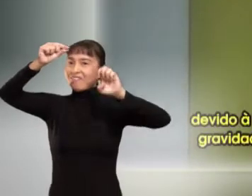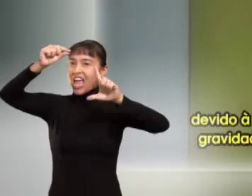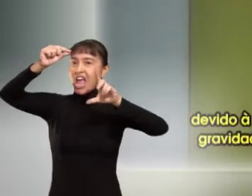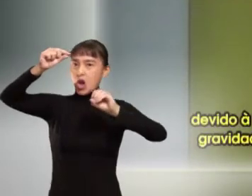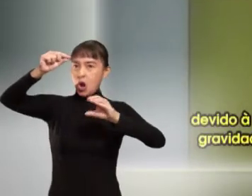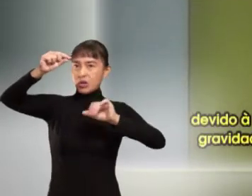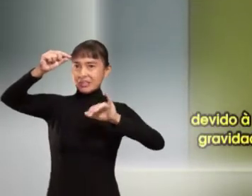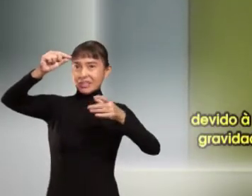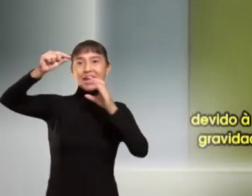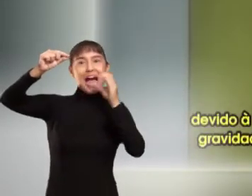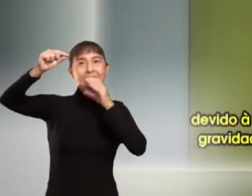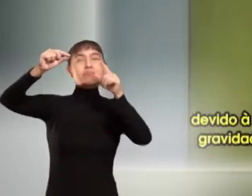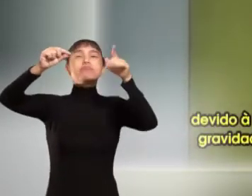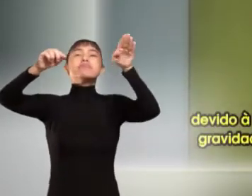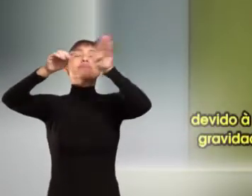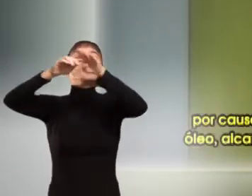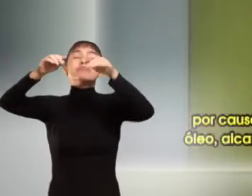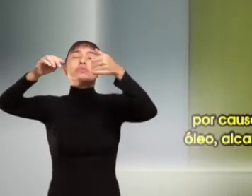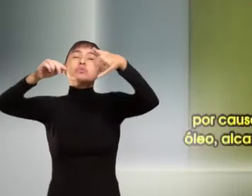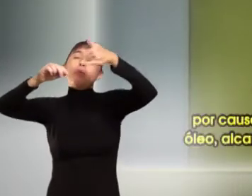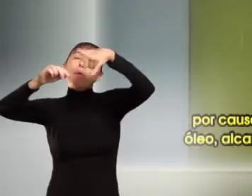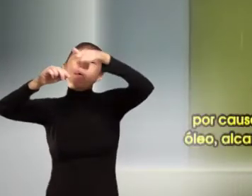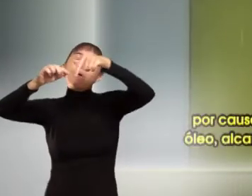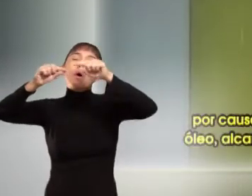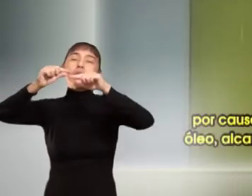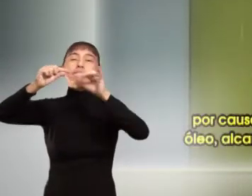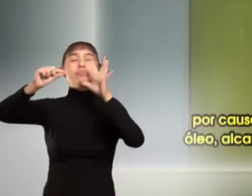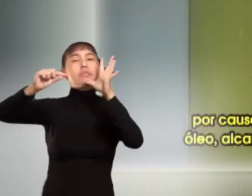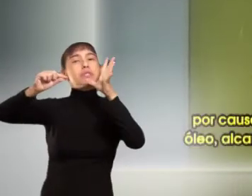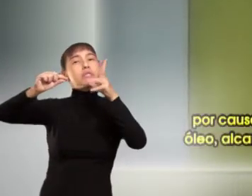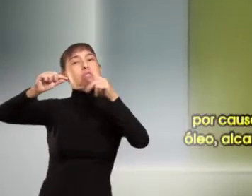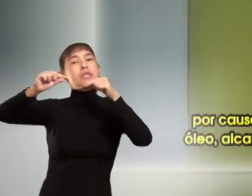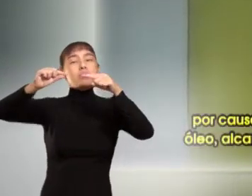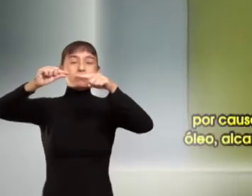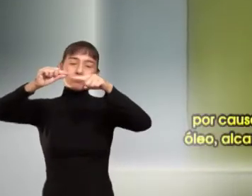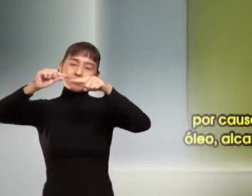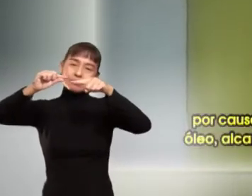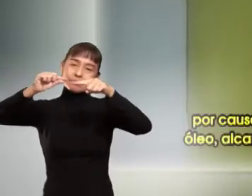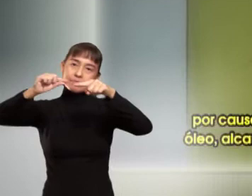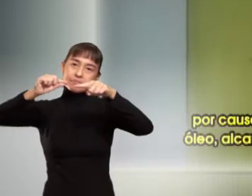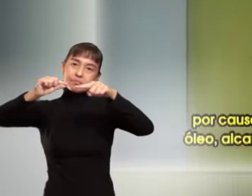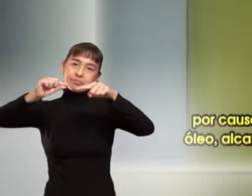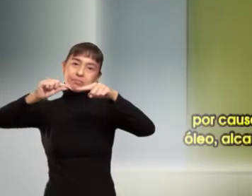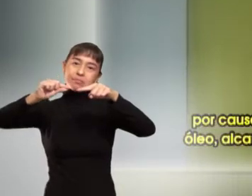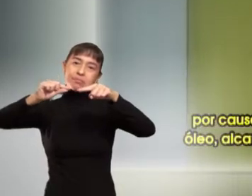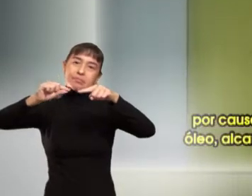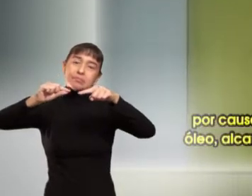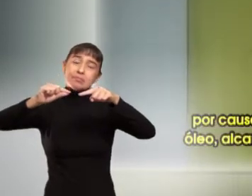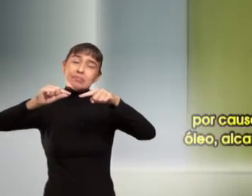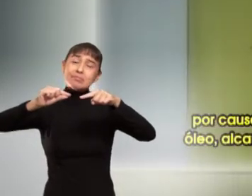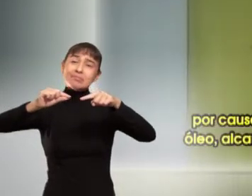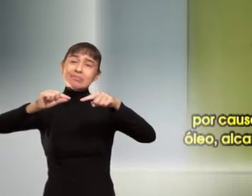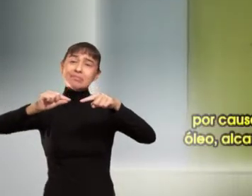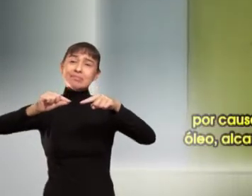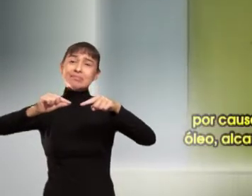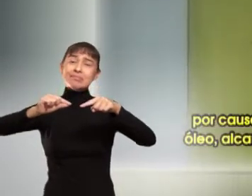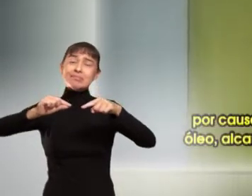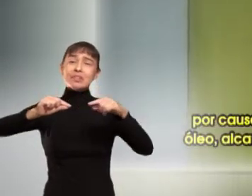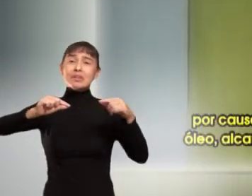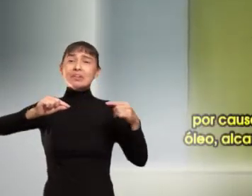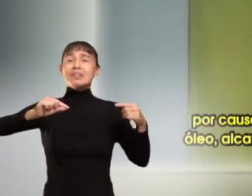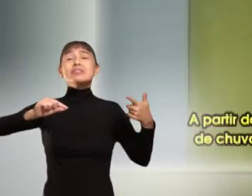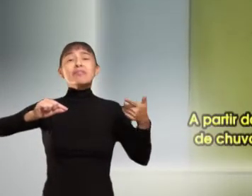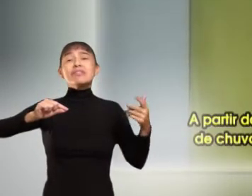da gravidade, mas logo em seguida, por causa do efeito do atrito com o óleo, alcança uma